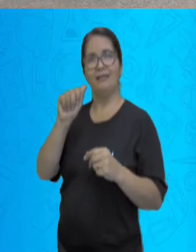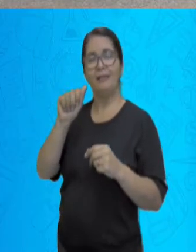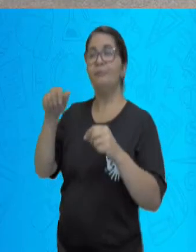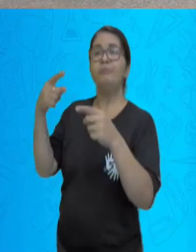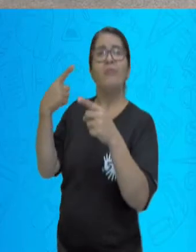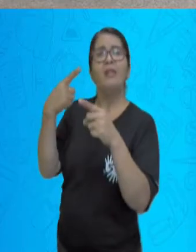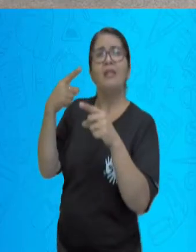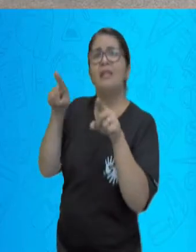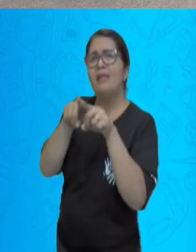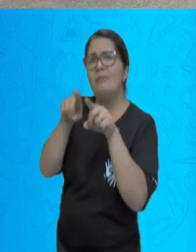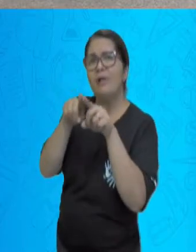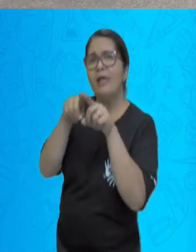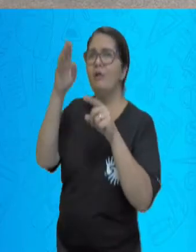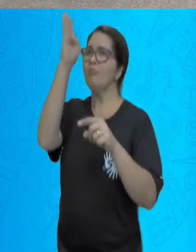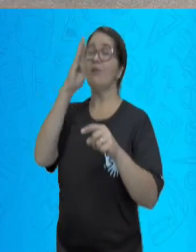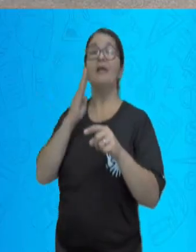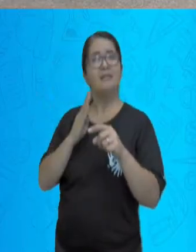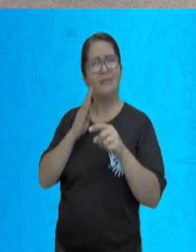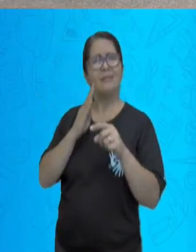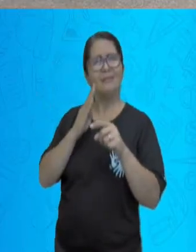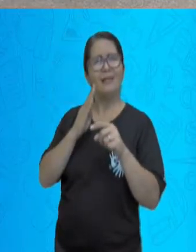bem específico.